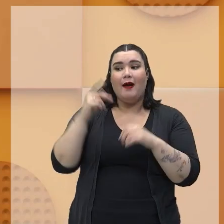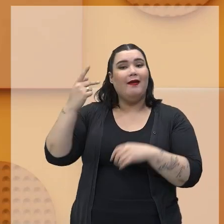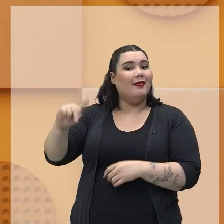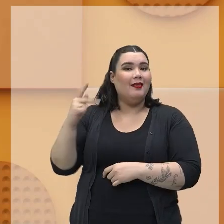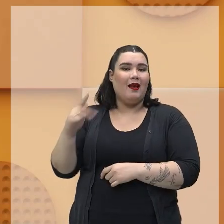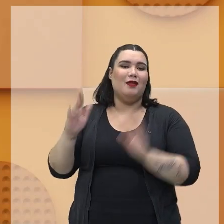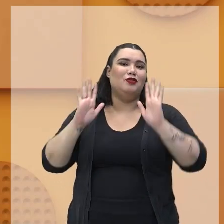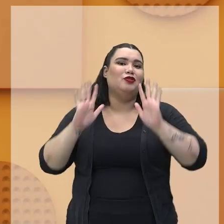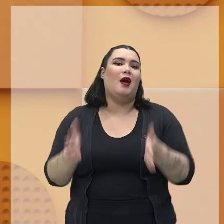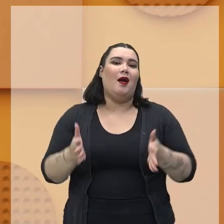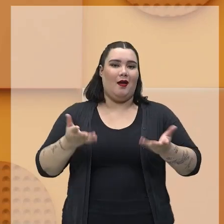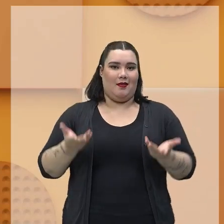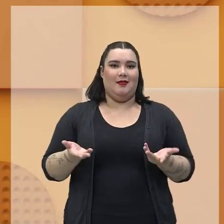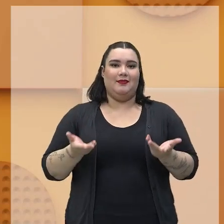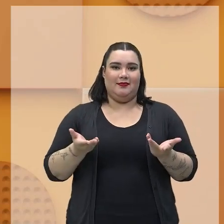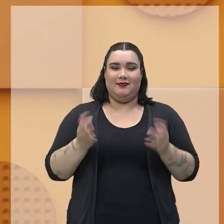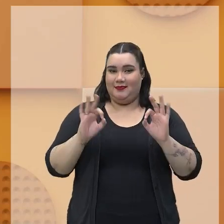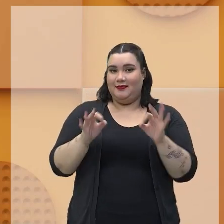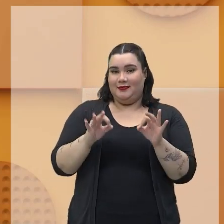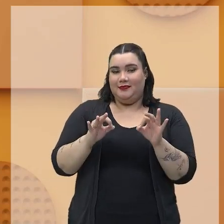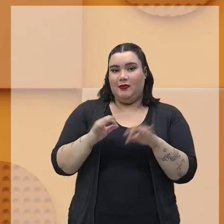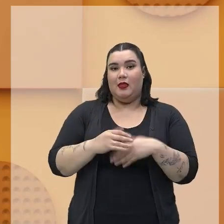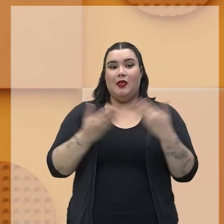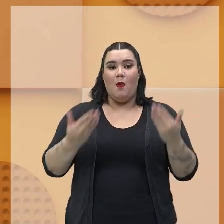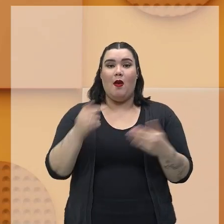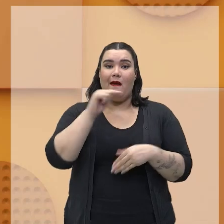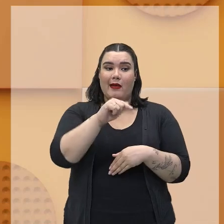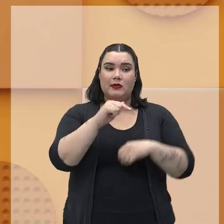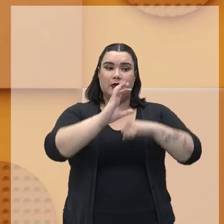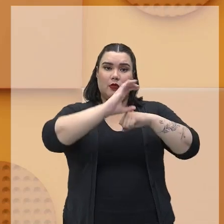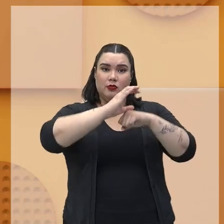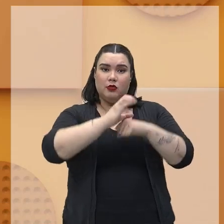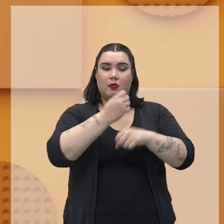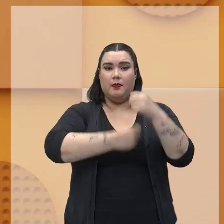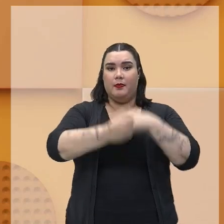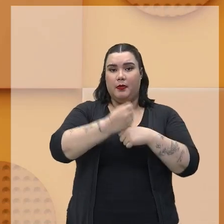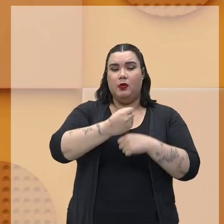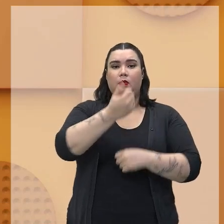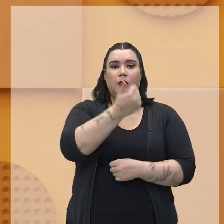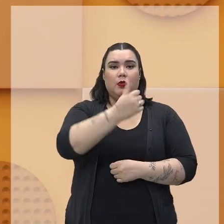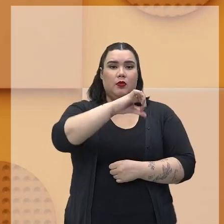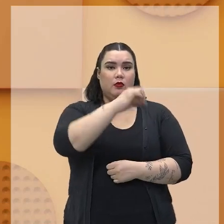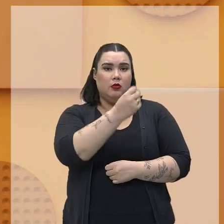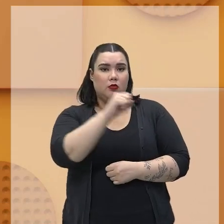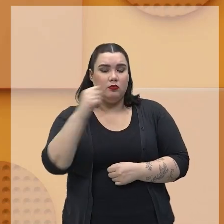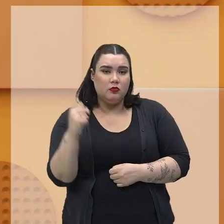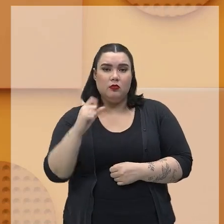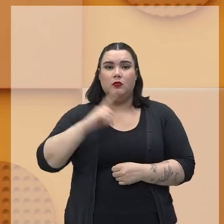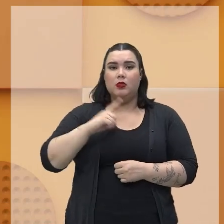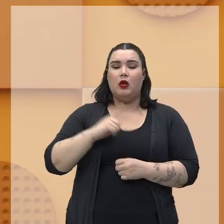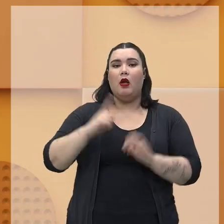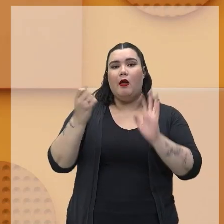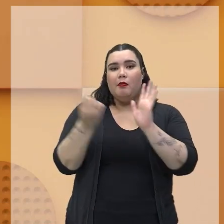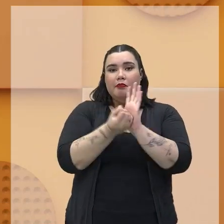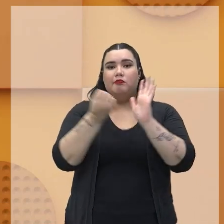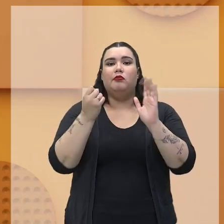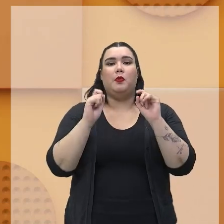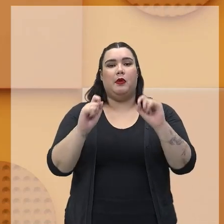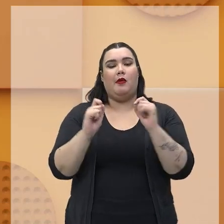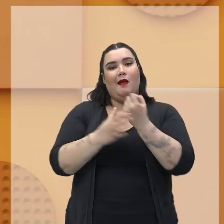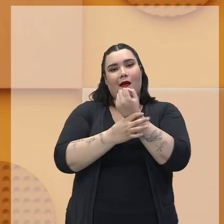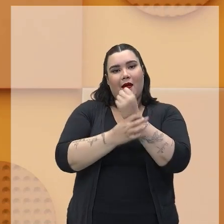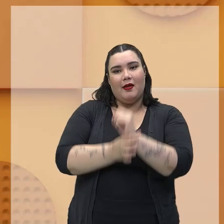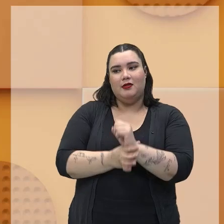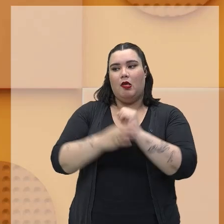a Constituição de 1988, a Constituição Cidadã, ela foi um marco na medida em que garantiu a posse da terra